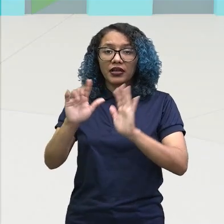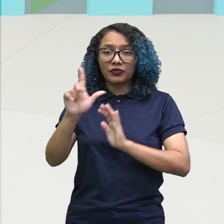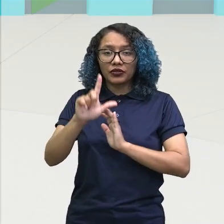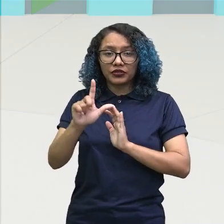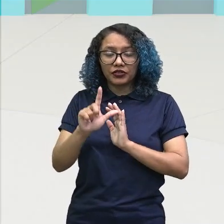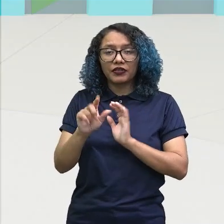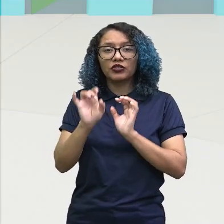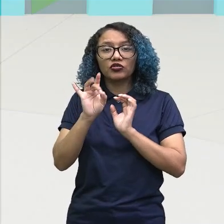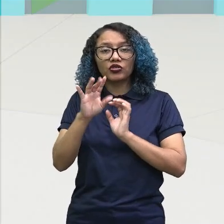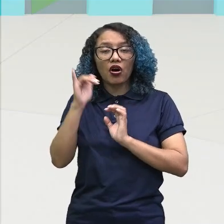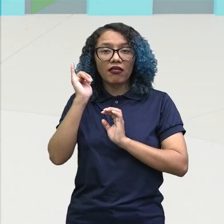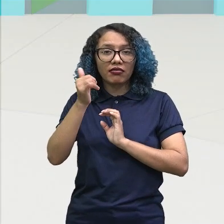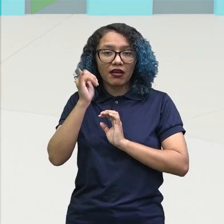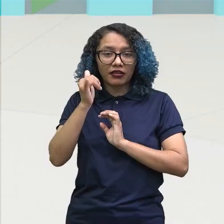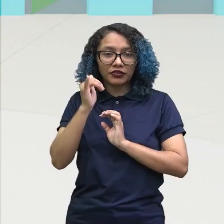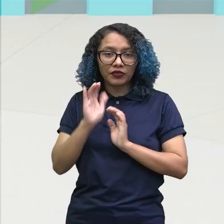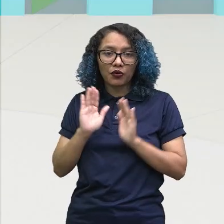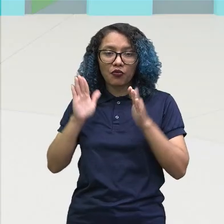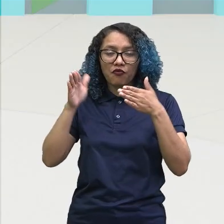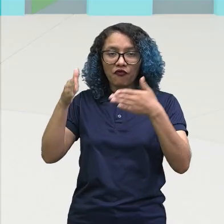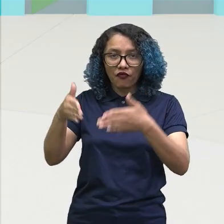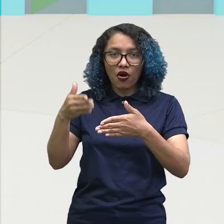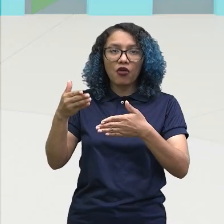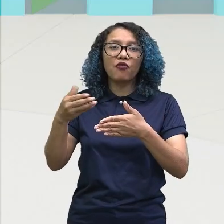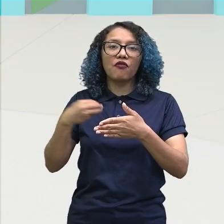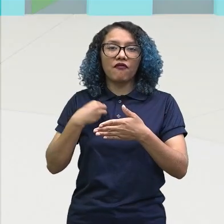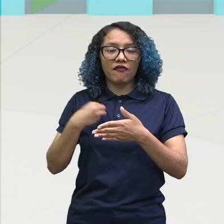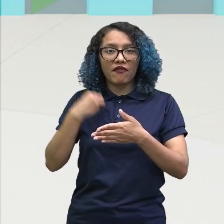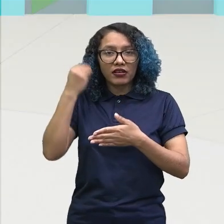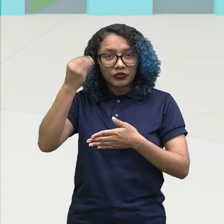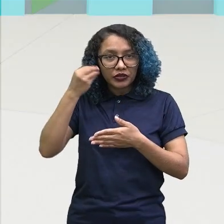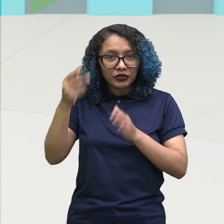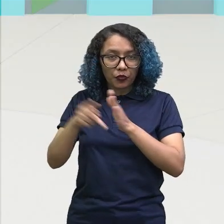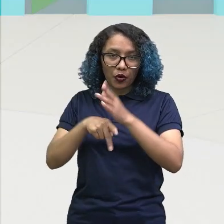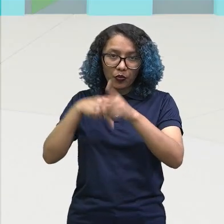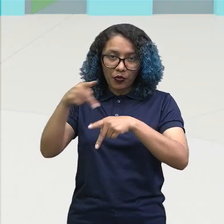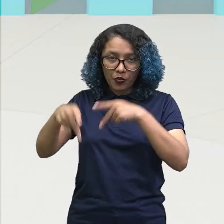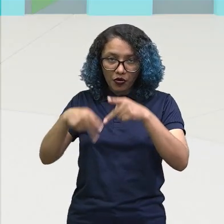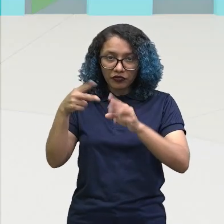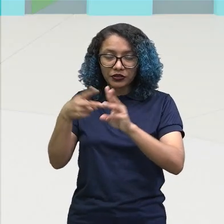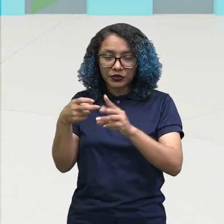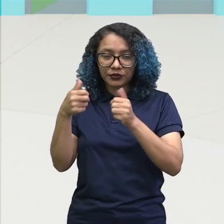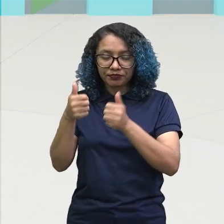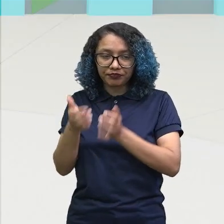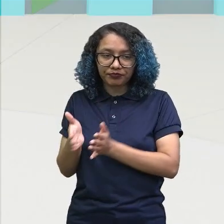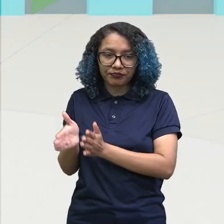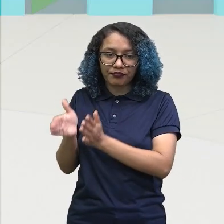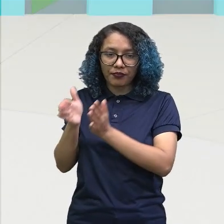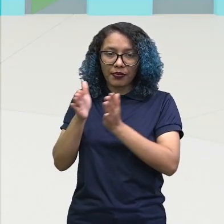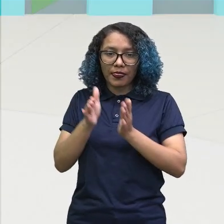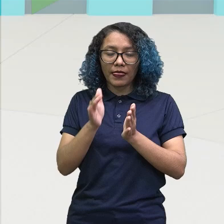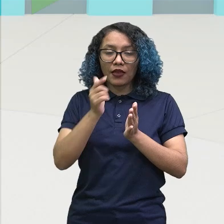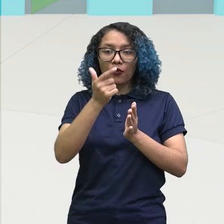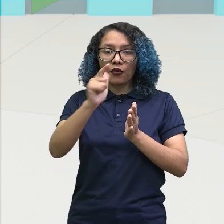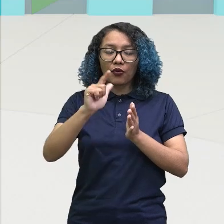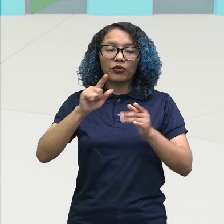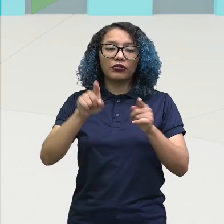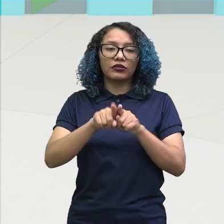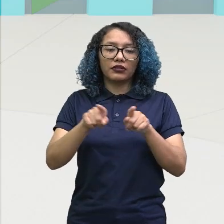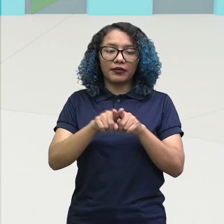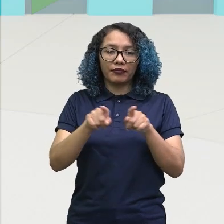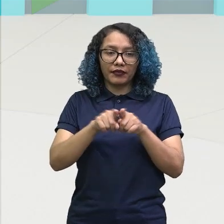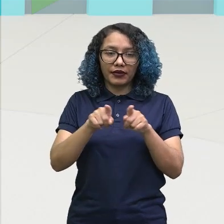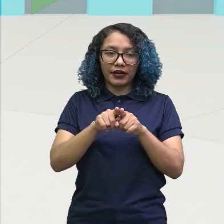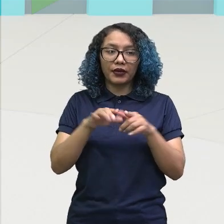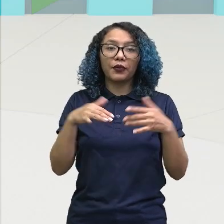mais narrativa voltada para essas vivências aí. Então, nós temos o quinhentismo. Depois, nós vamos ter outro movimento